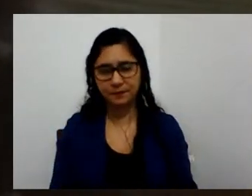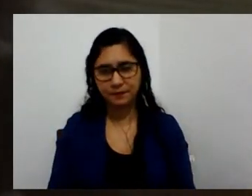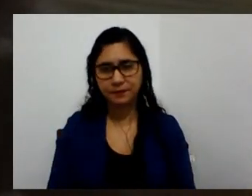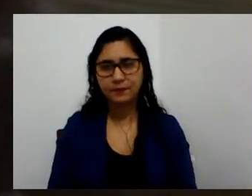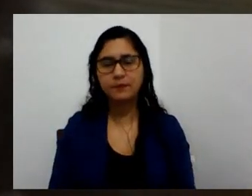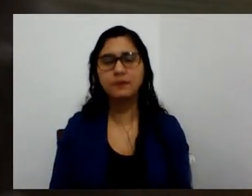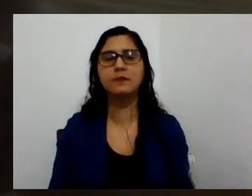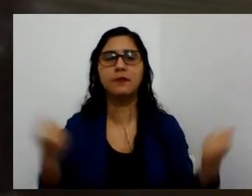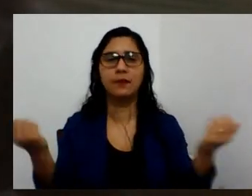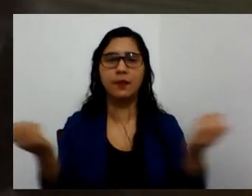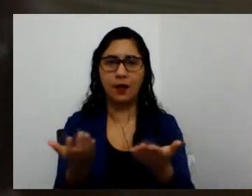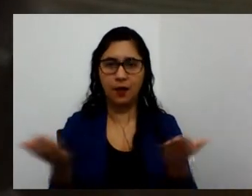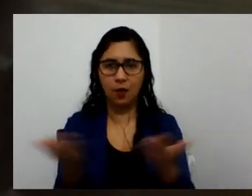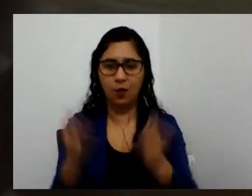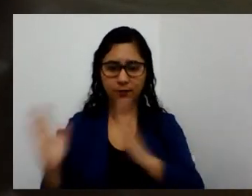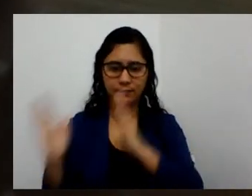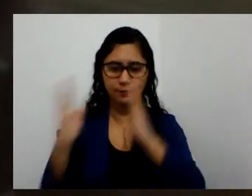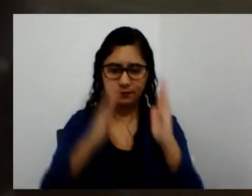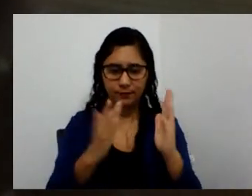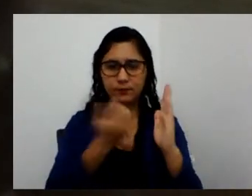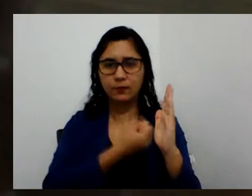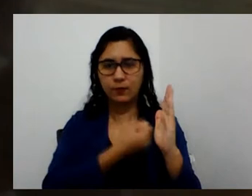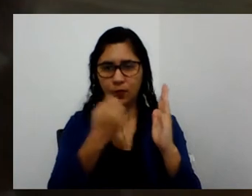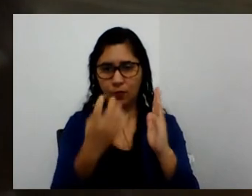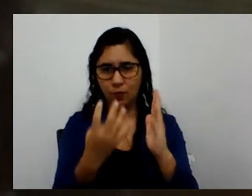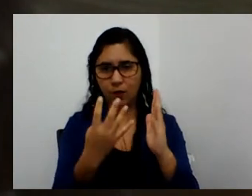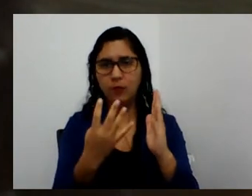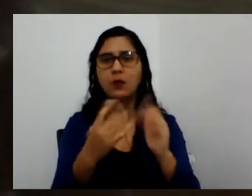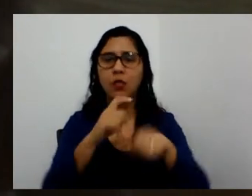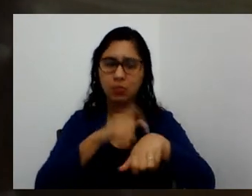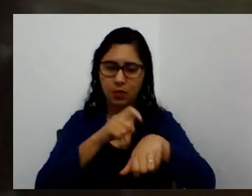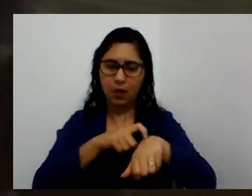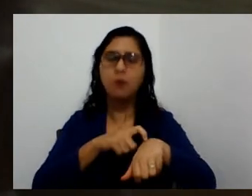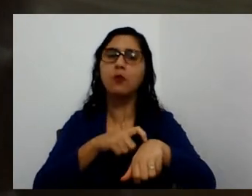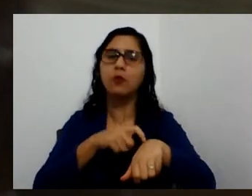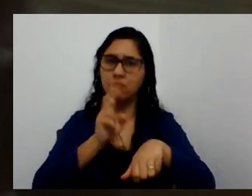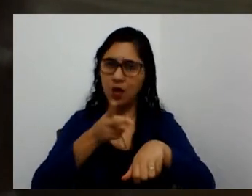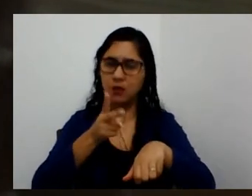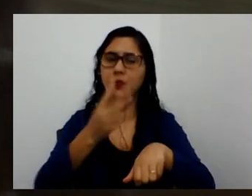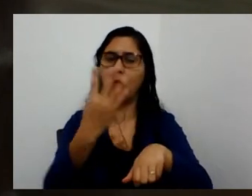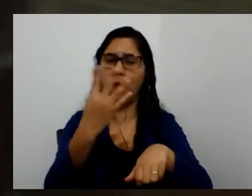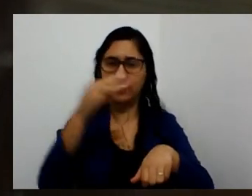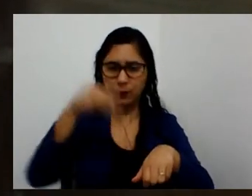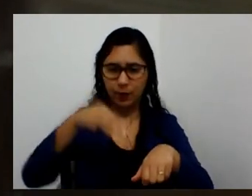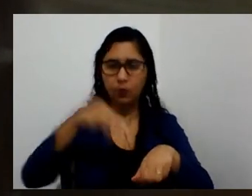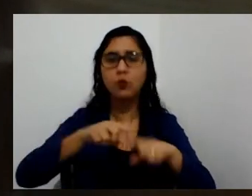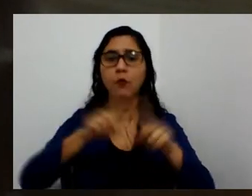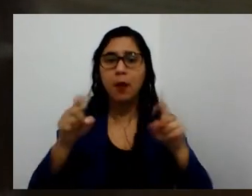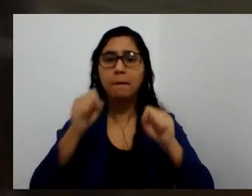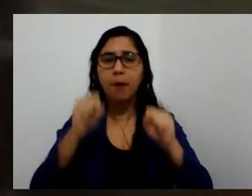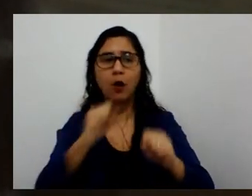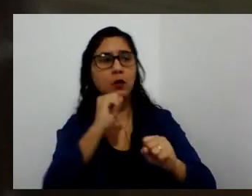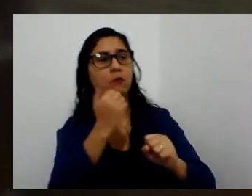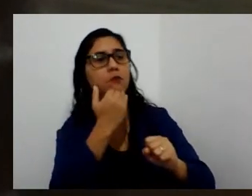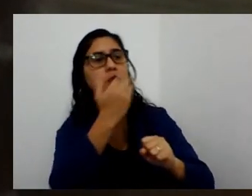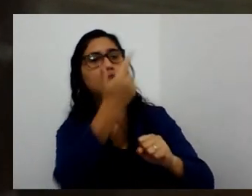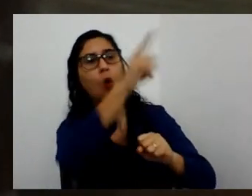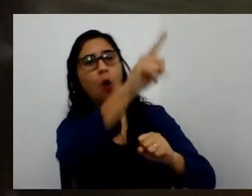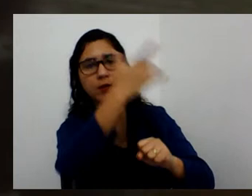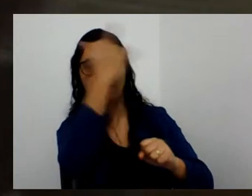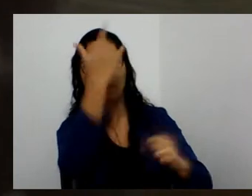Agora, a partir desse bloco, a gente continua com um tempo de 4 minutos, mas os candidatos podem passar a palavra para